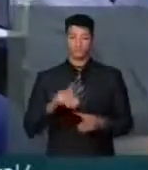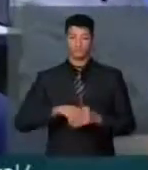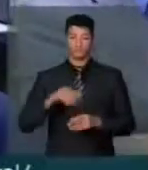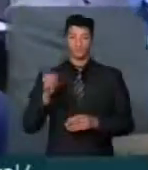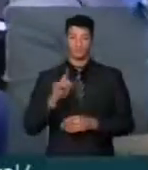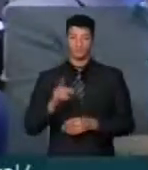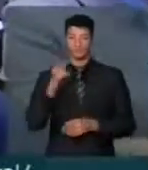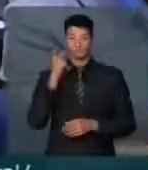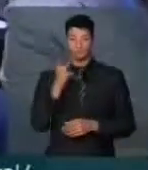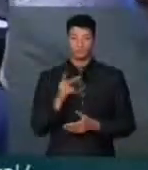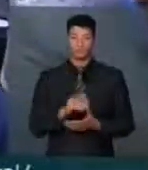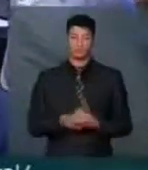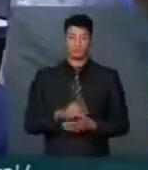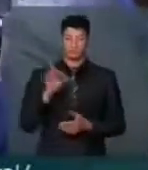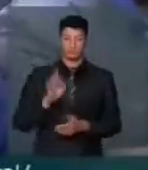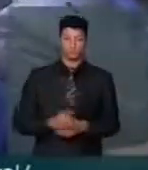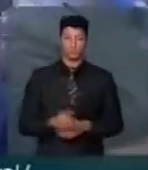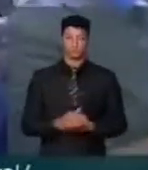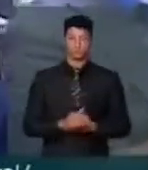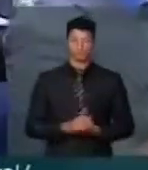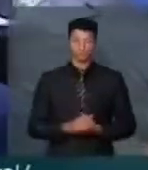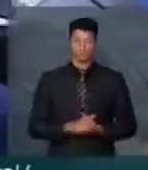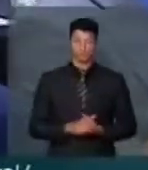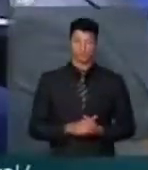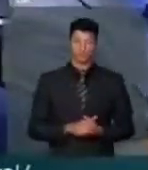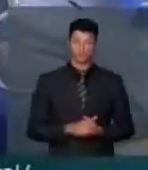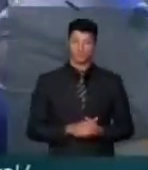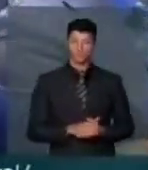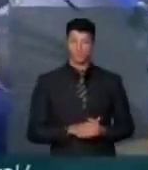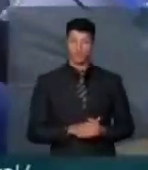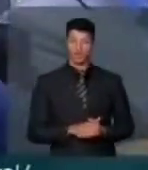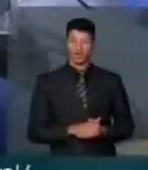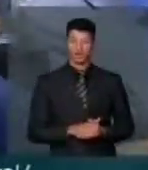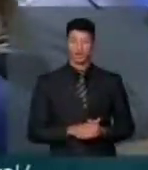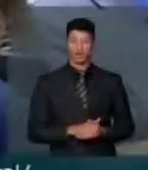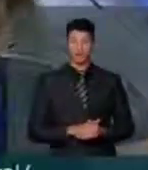a gente vai votar não para PSD garantir o direito daqueles que quiserem participar. PR muda o voto para não.